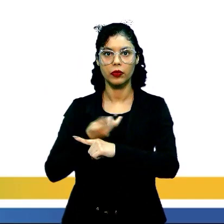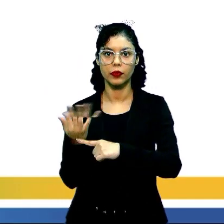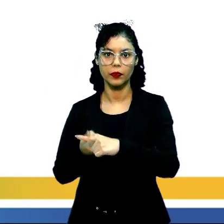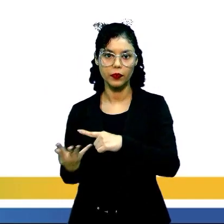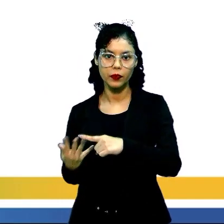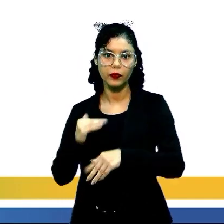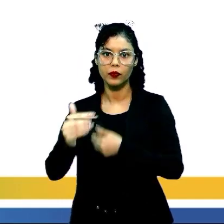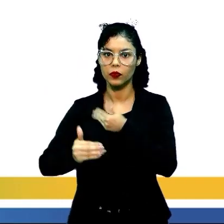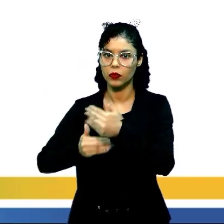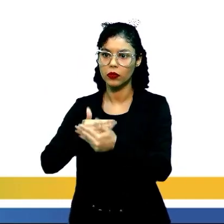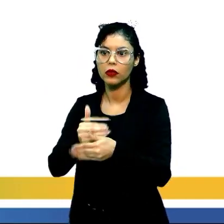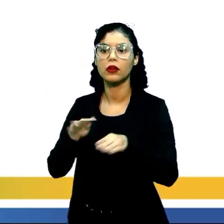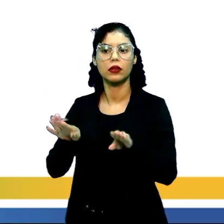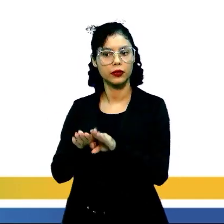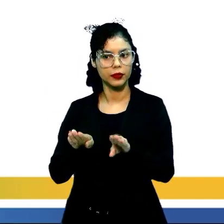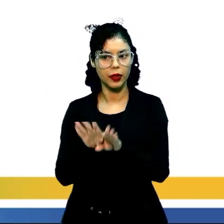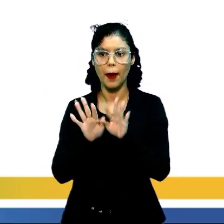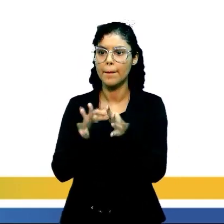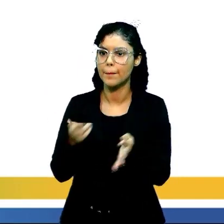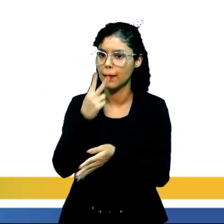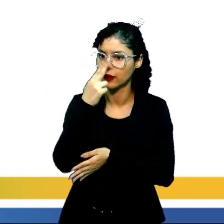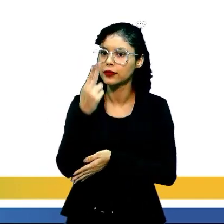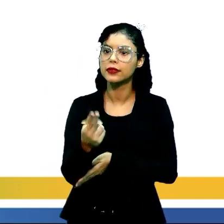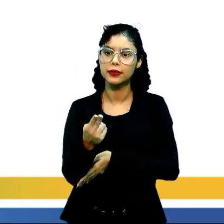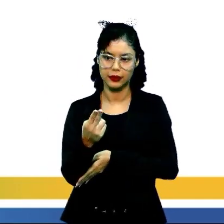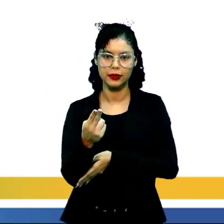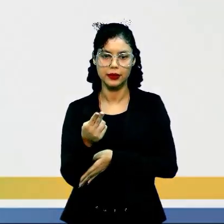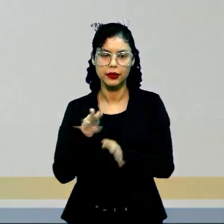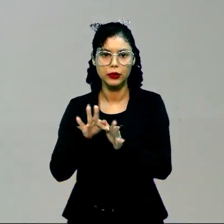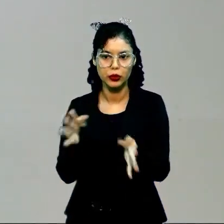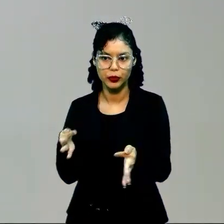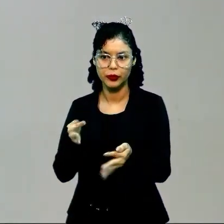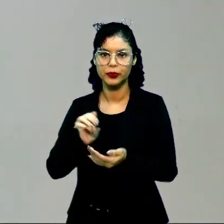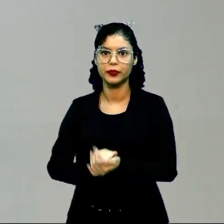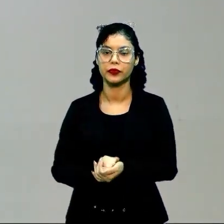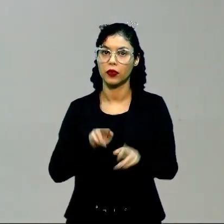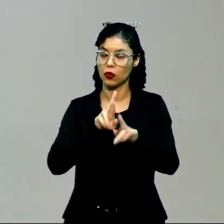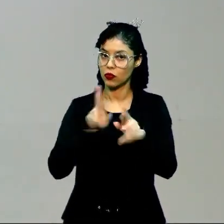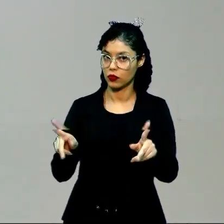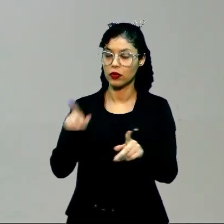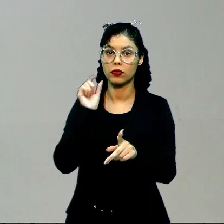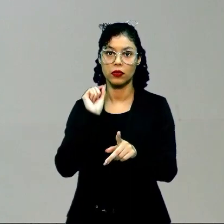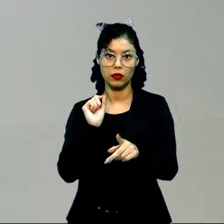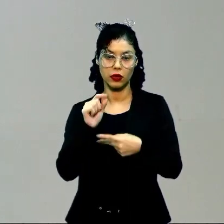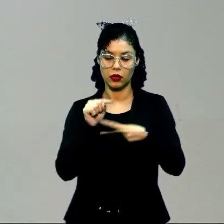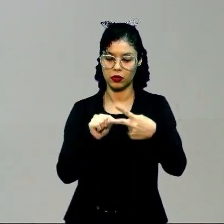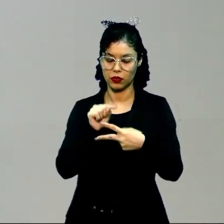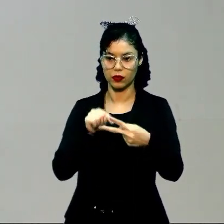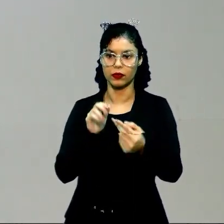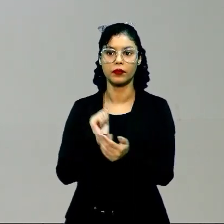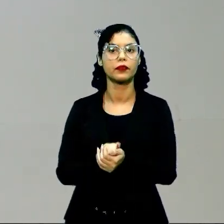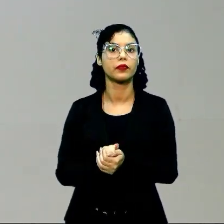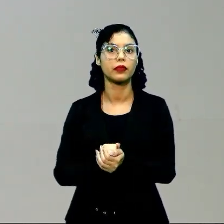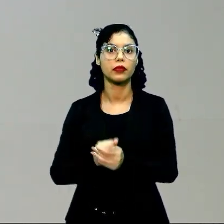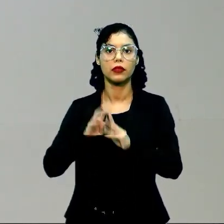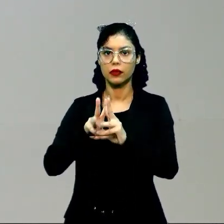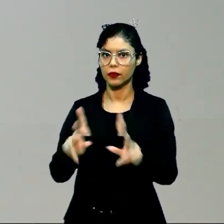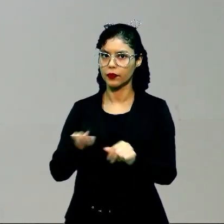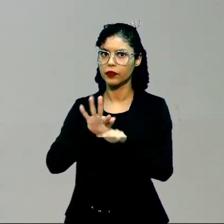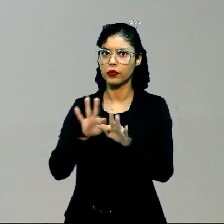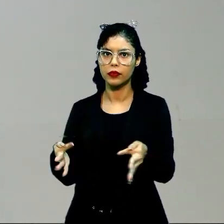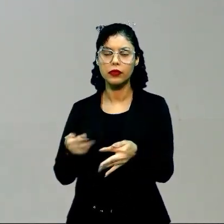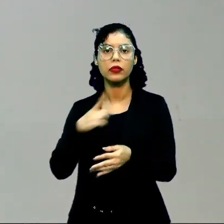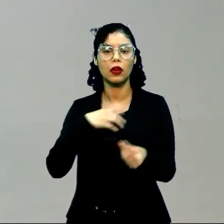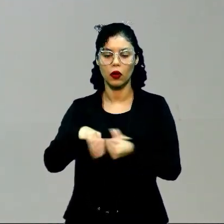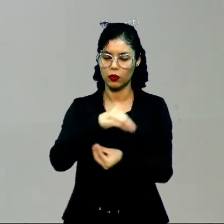um funcionamento muito semelhante à destilação simples. A diferença entre as duas é que na destilação simples eu